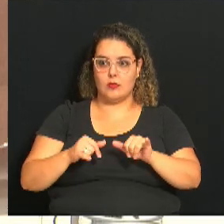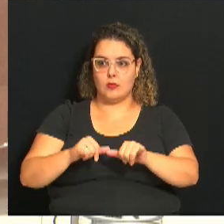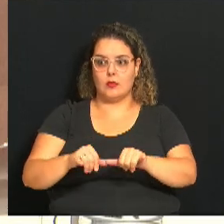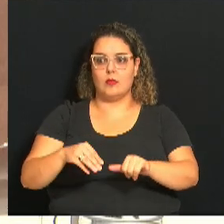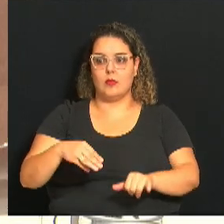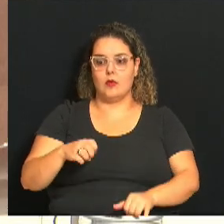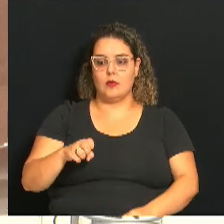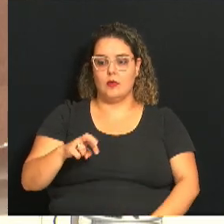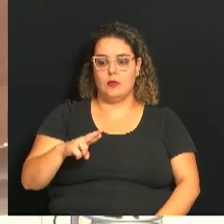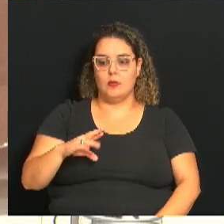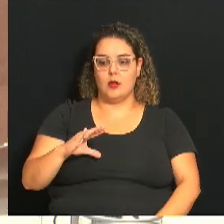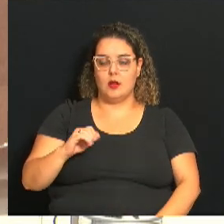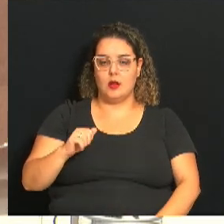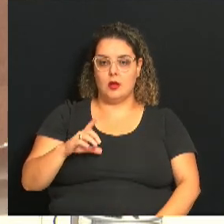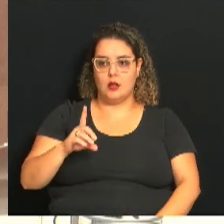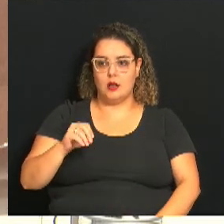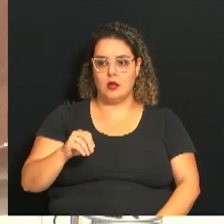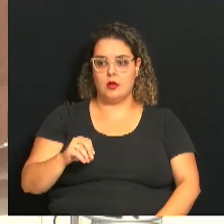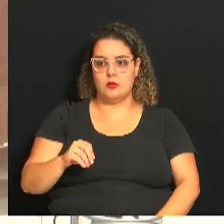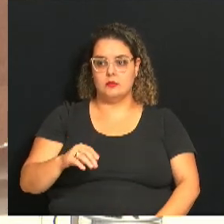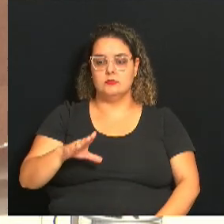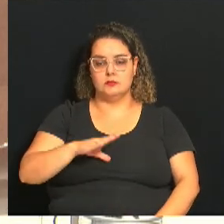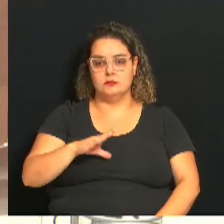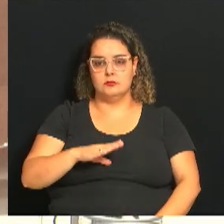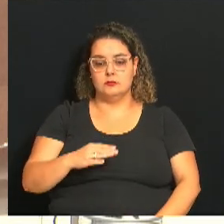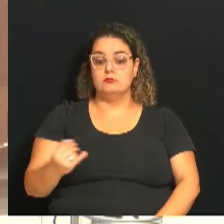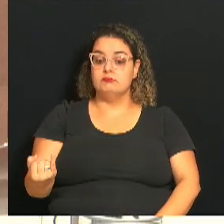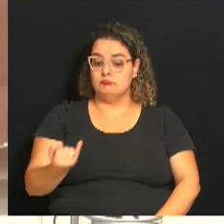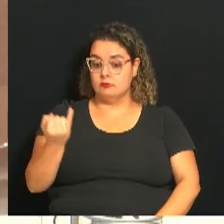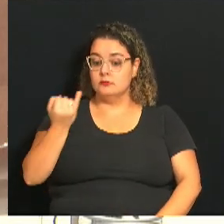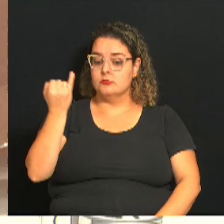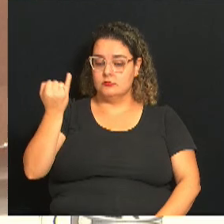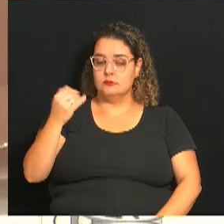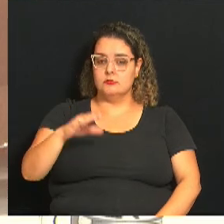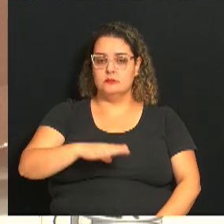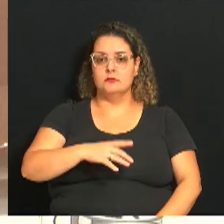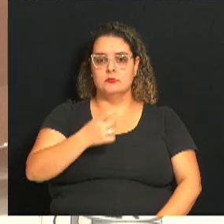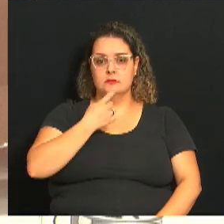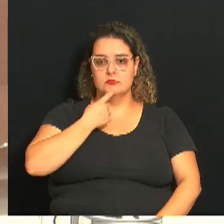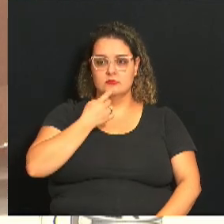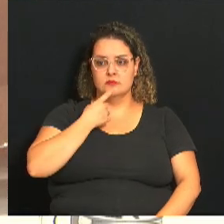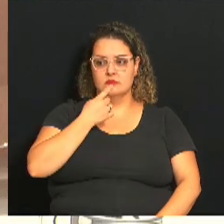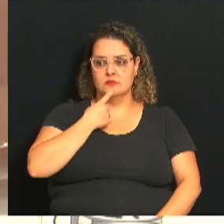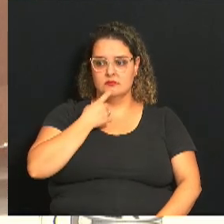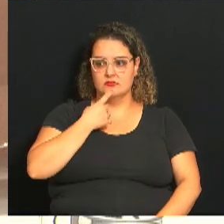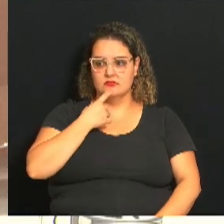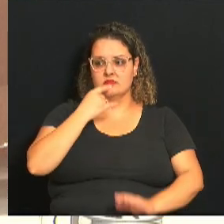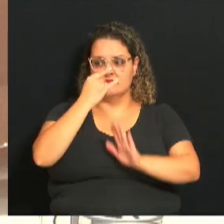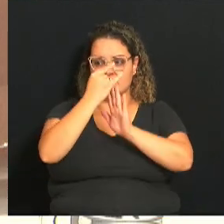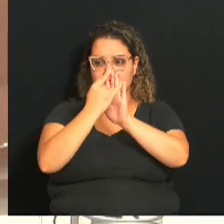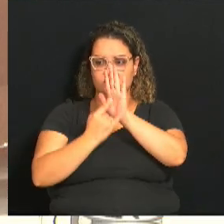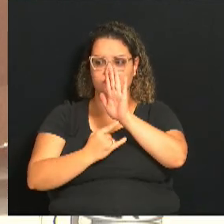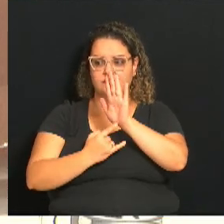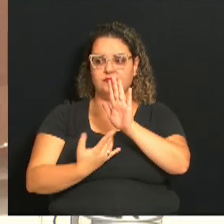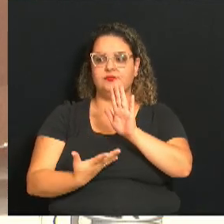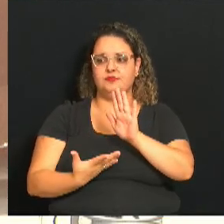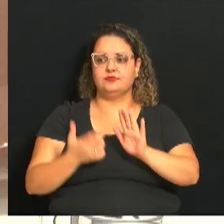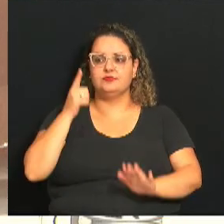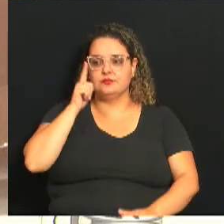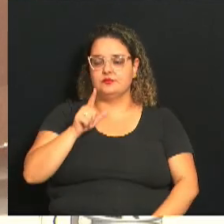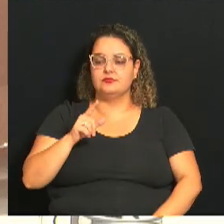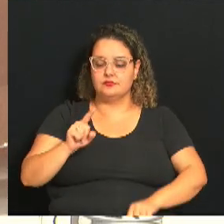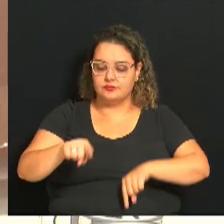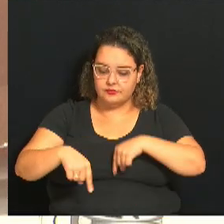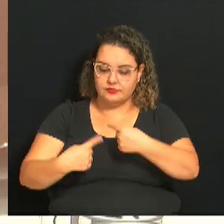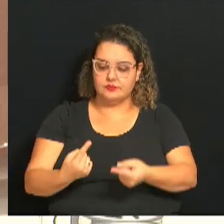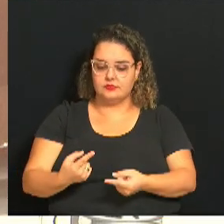muito boa para o mercado municipal e para a cidade, porque com esse documento nós conseguimos buscar mais outros